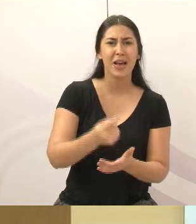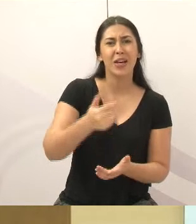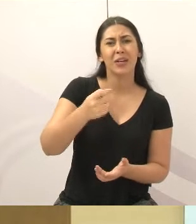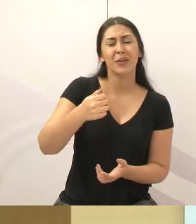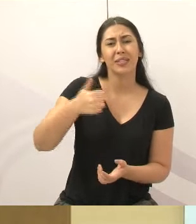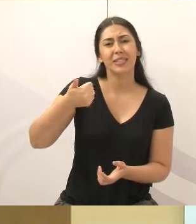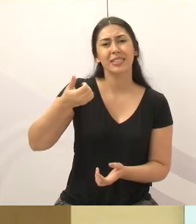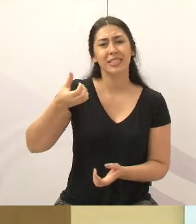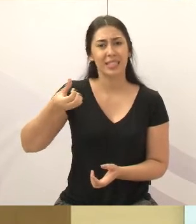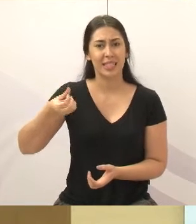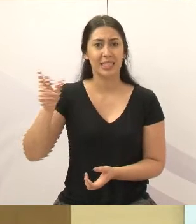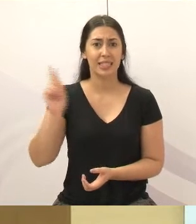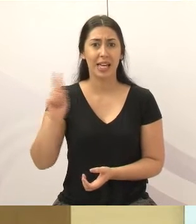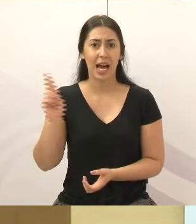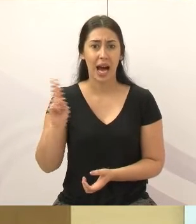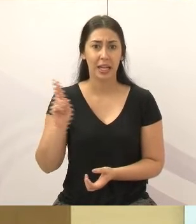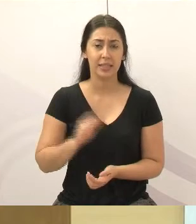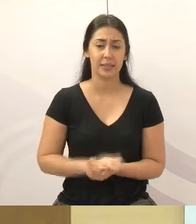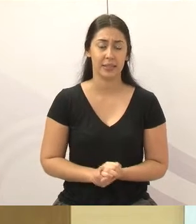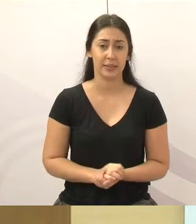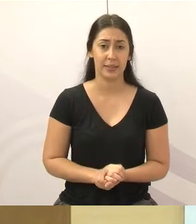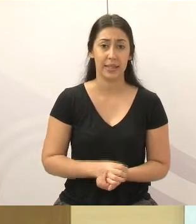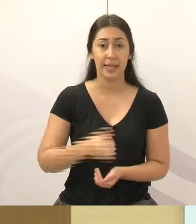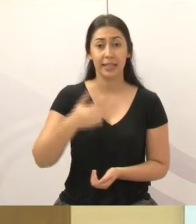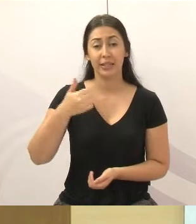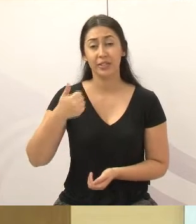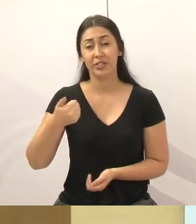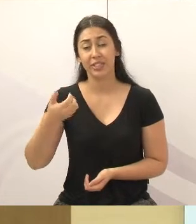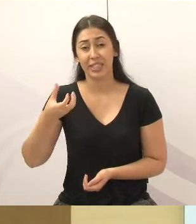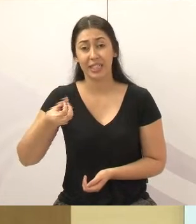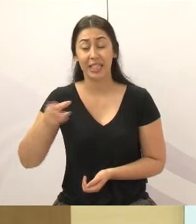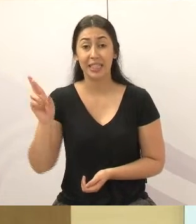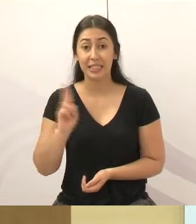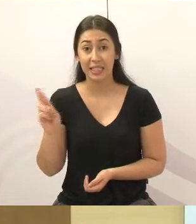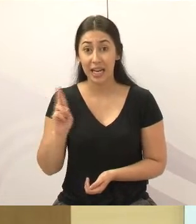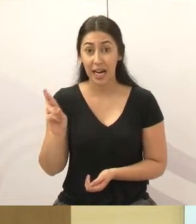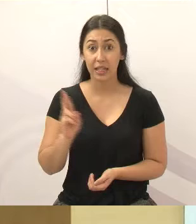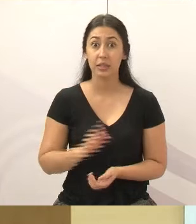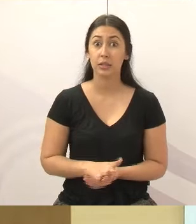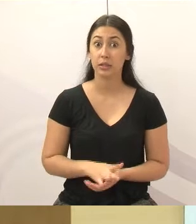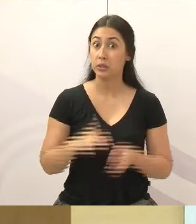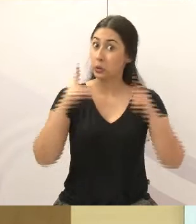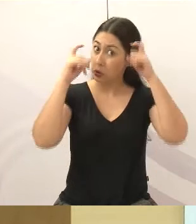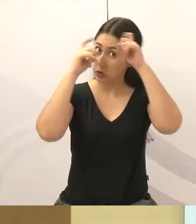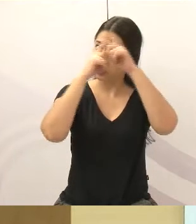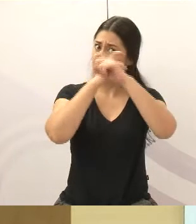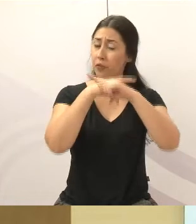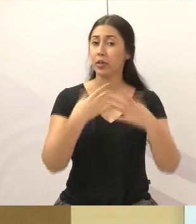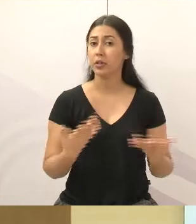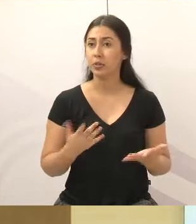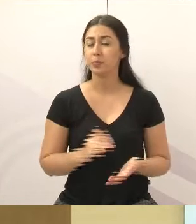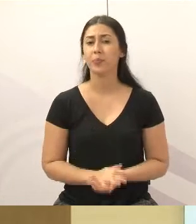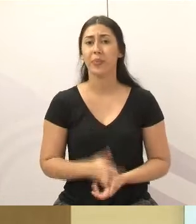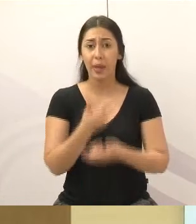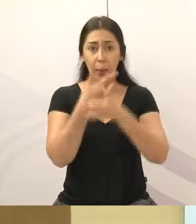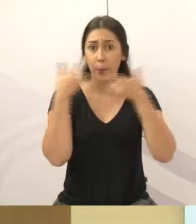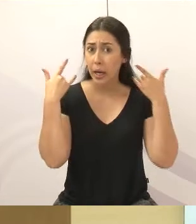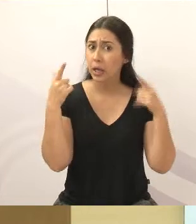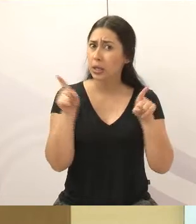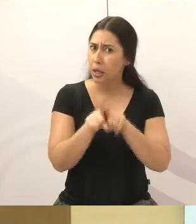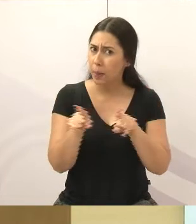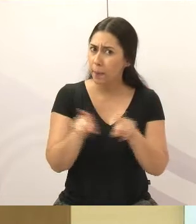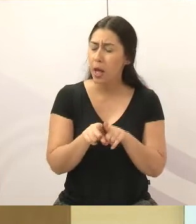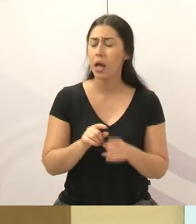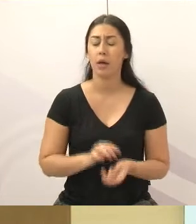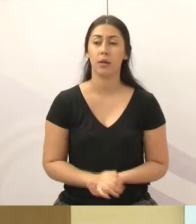de 300 ml. Quase R$16. Foi difícil para encontrar. As máscaras também, elas não fogem muito.